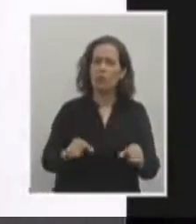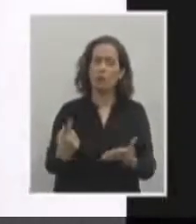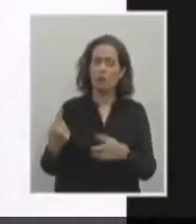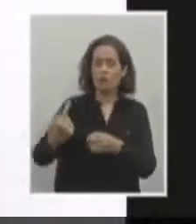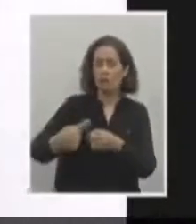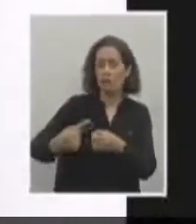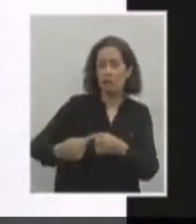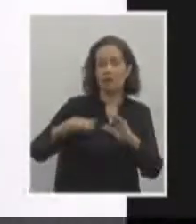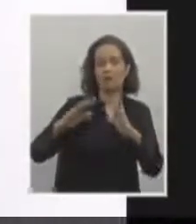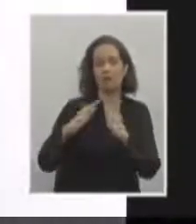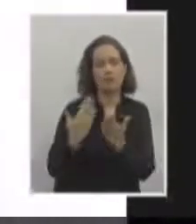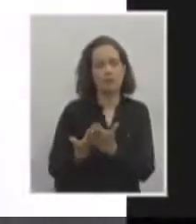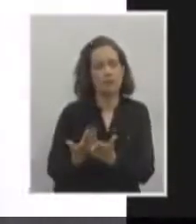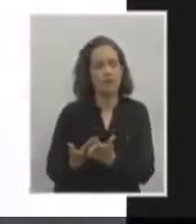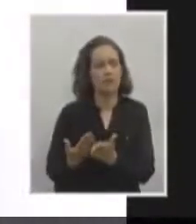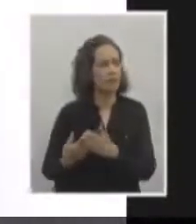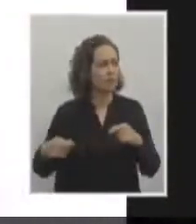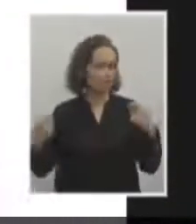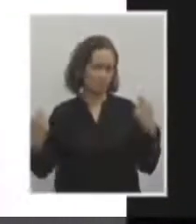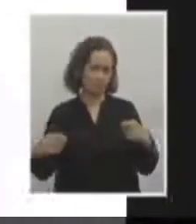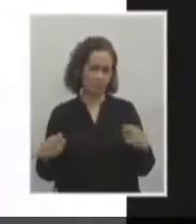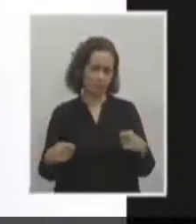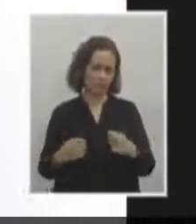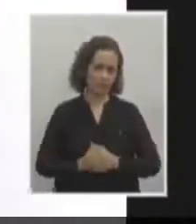curricular o qual a gente faz o concurso.